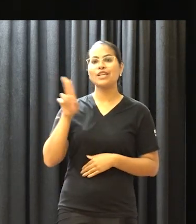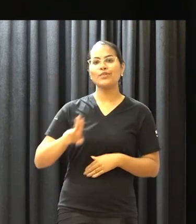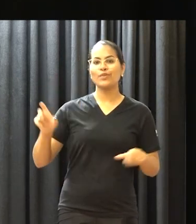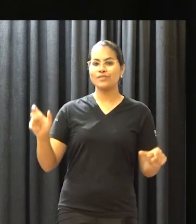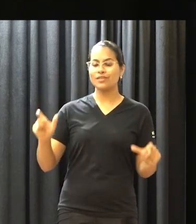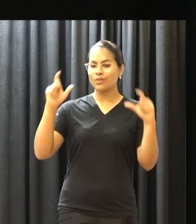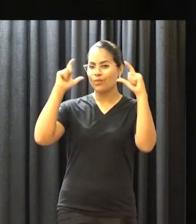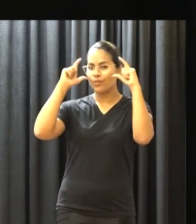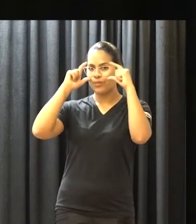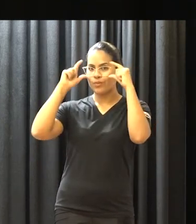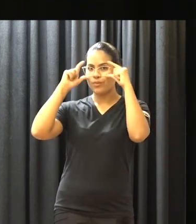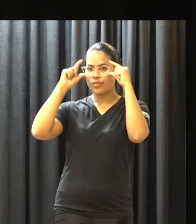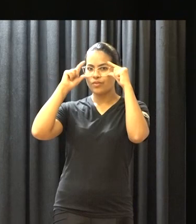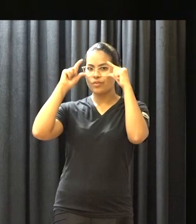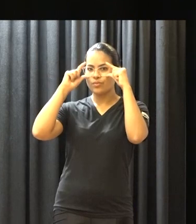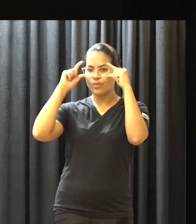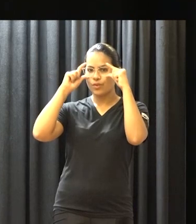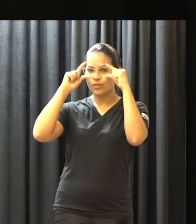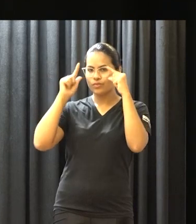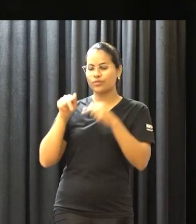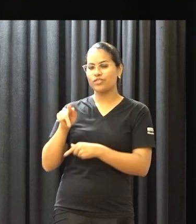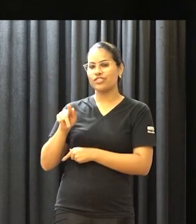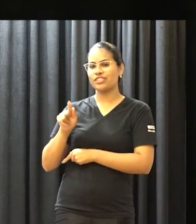óculos escravo,